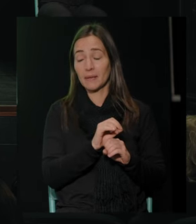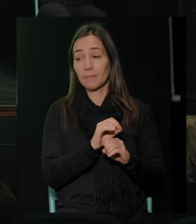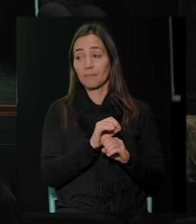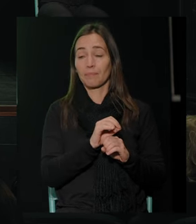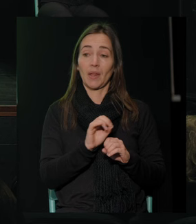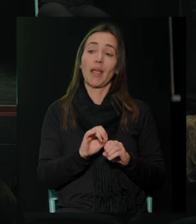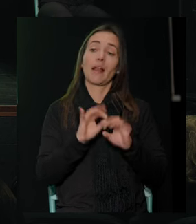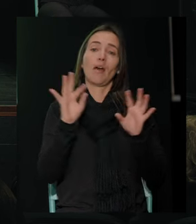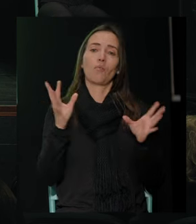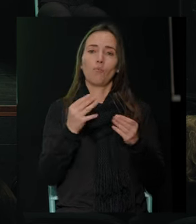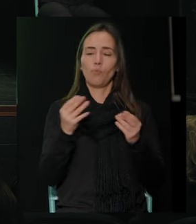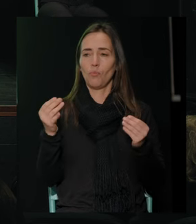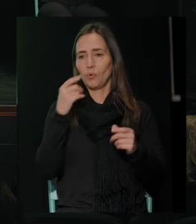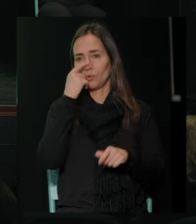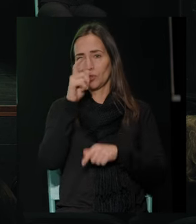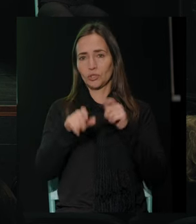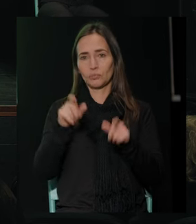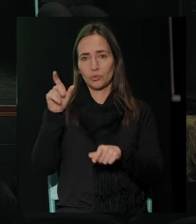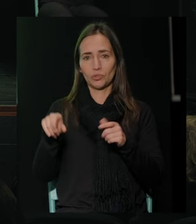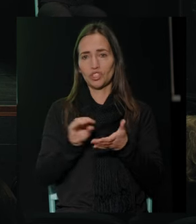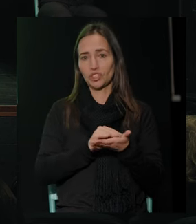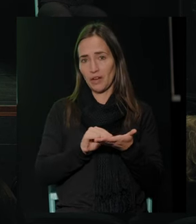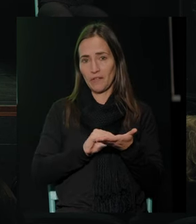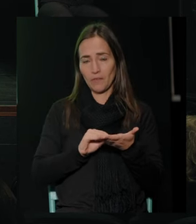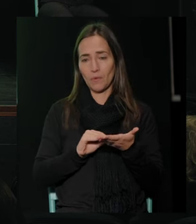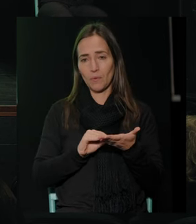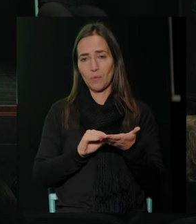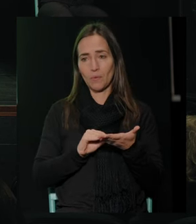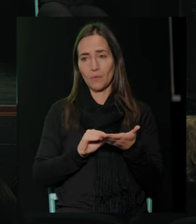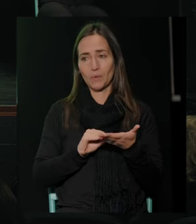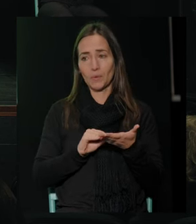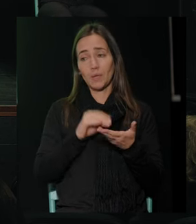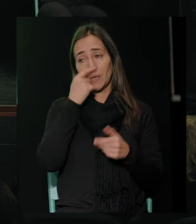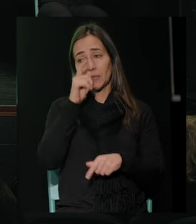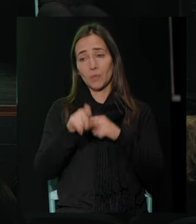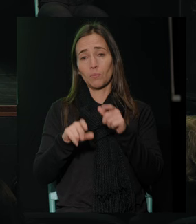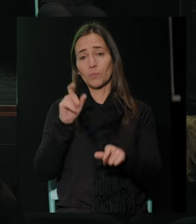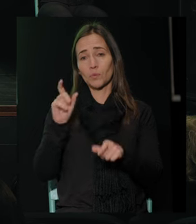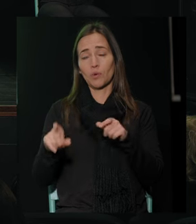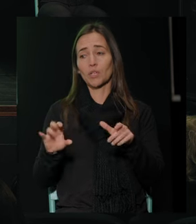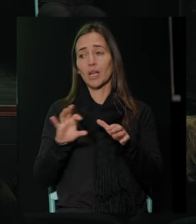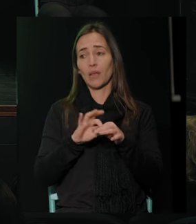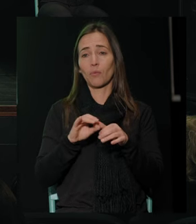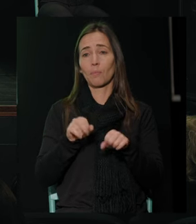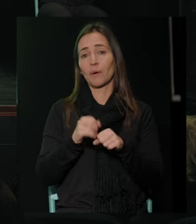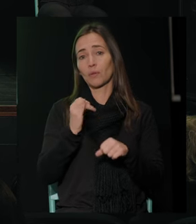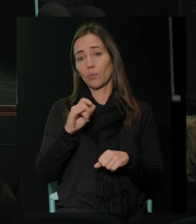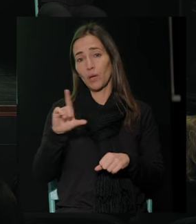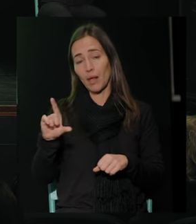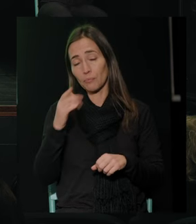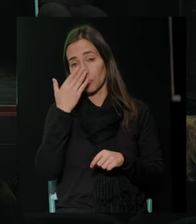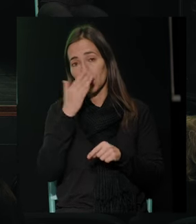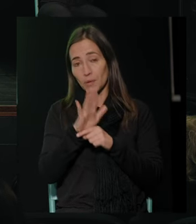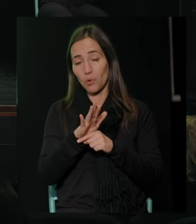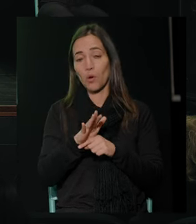é claro que muita daquela gente que escreveu ali são pessoas ligadas à Iniciativa Liberal, por exemplo.